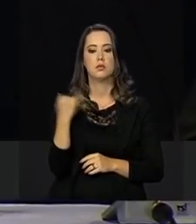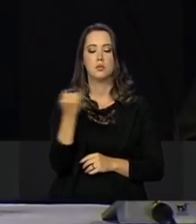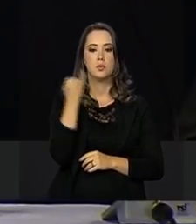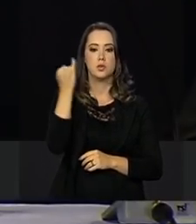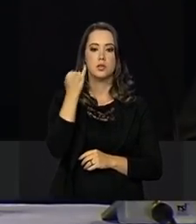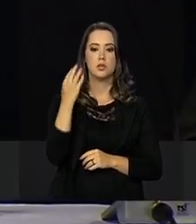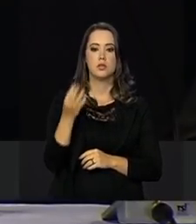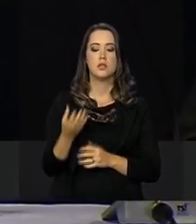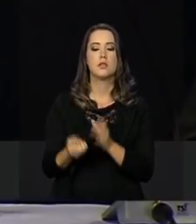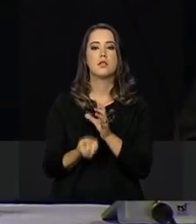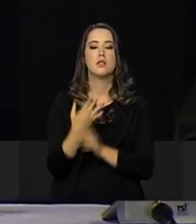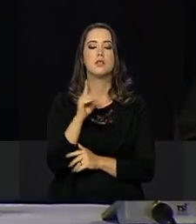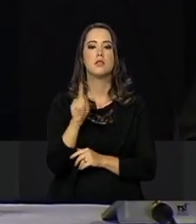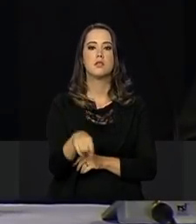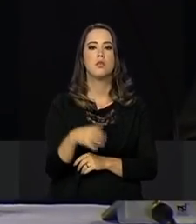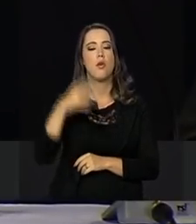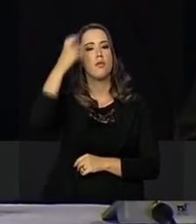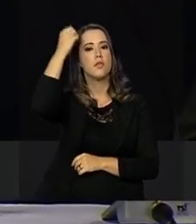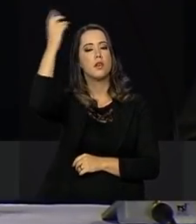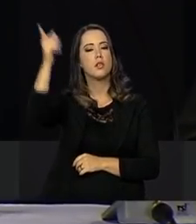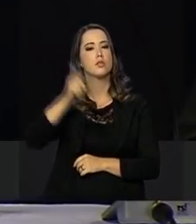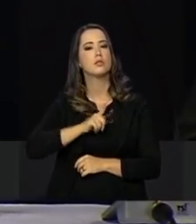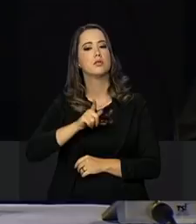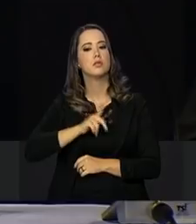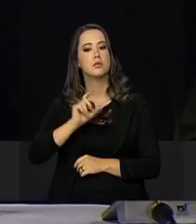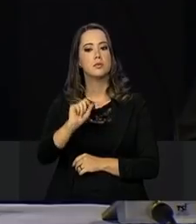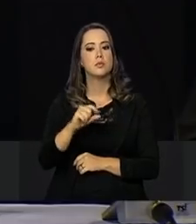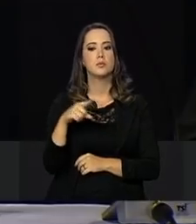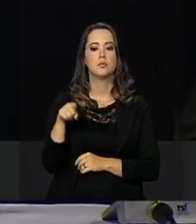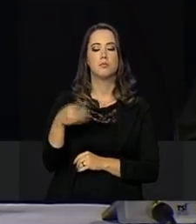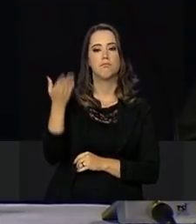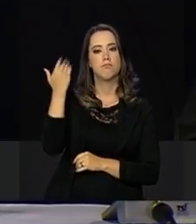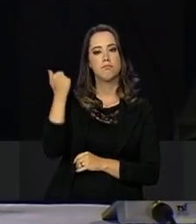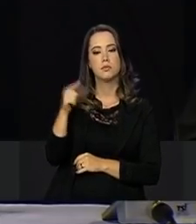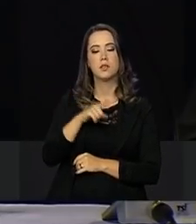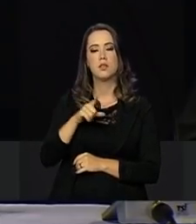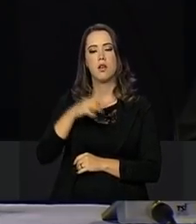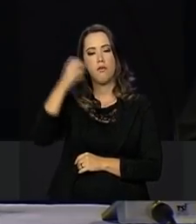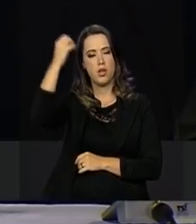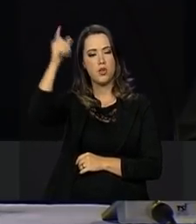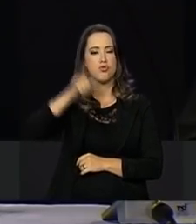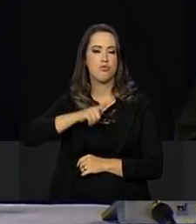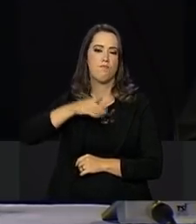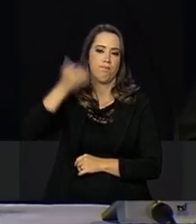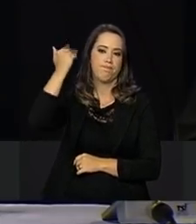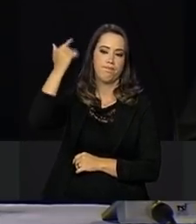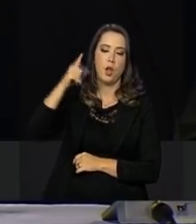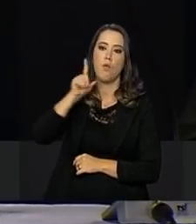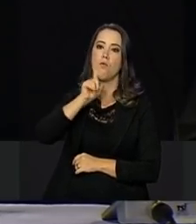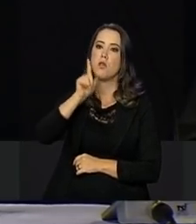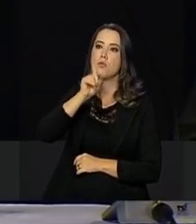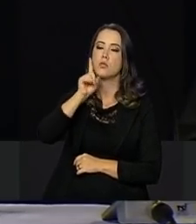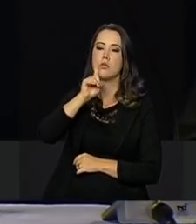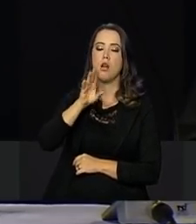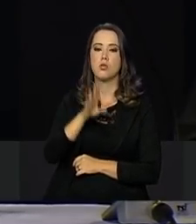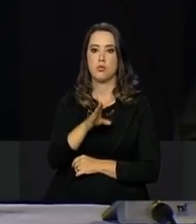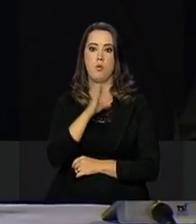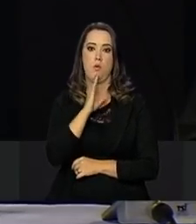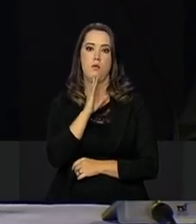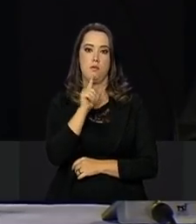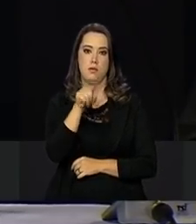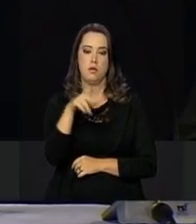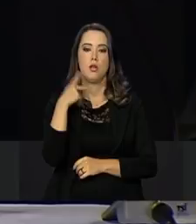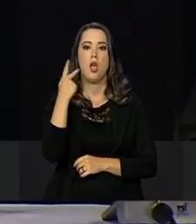criação foi precisamente uma viagem que naquela oportunidade fiz aos Estados Unidos para conhecer